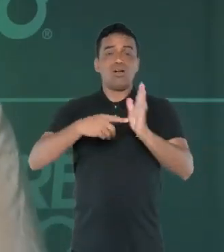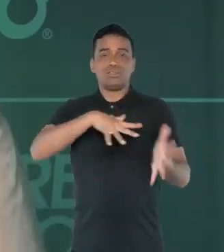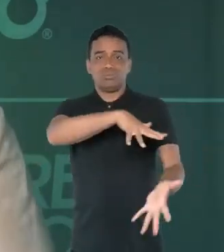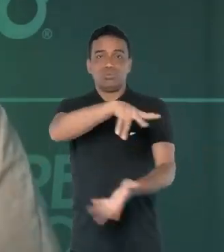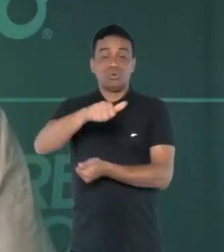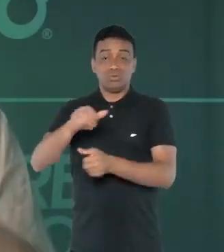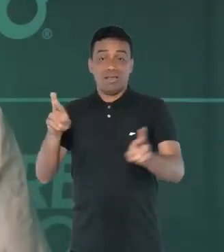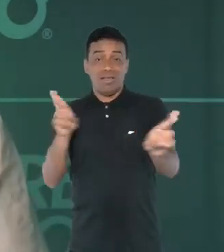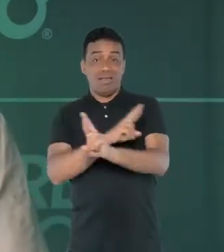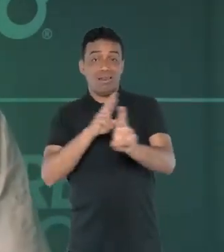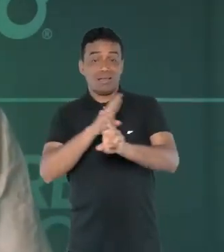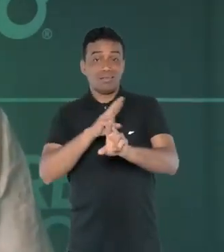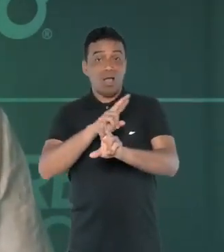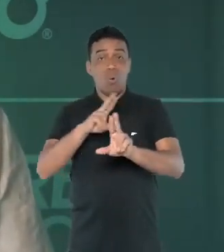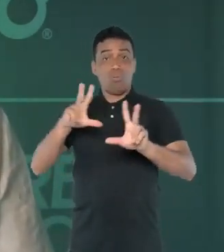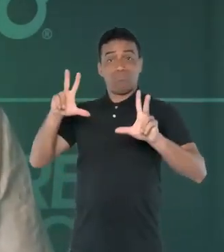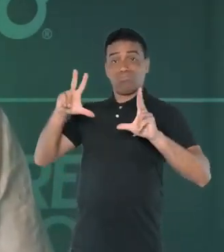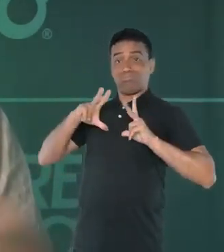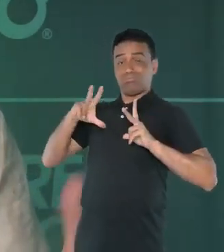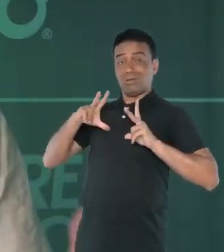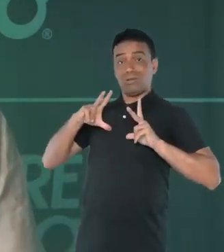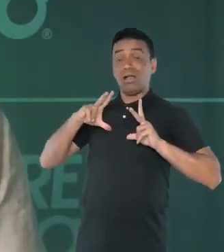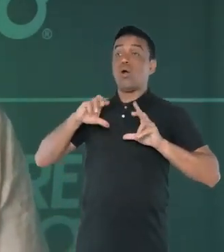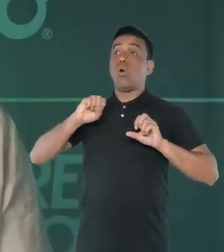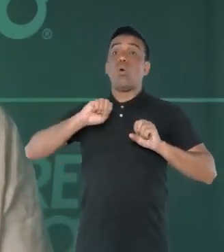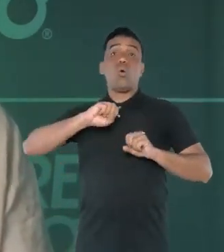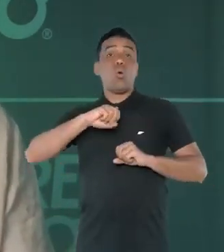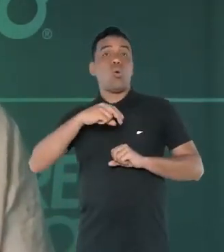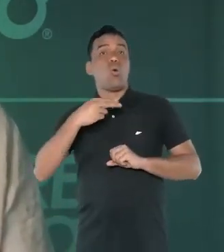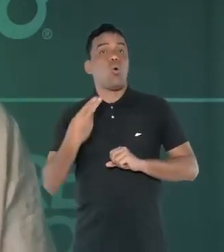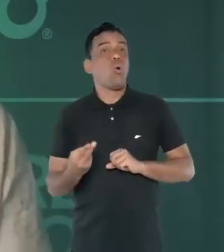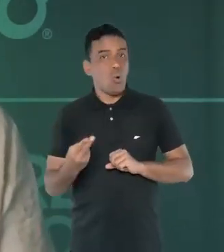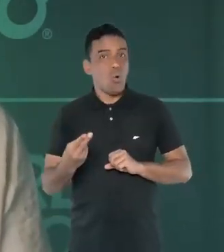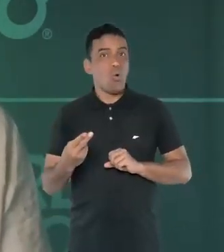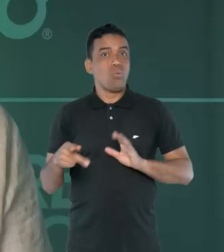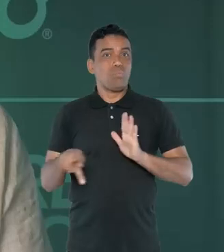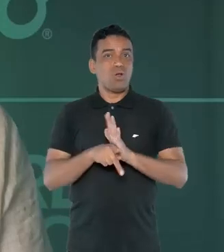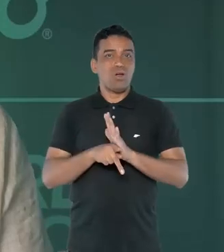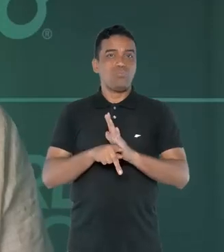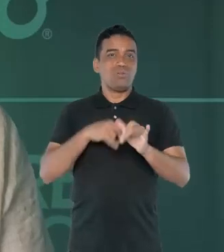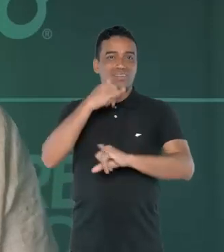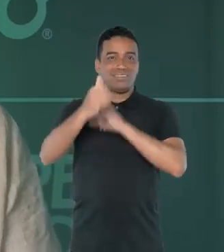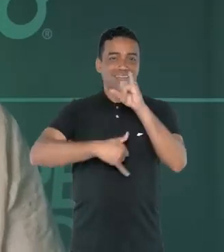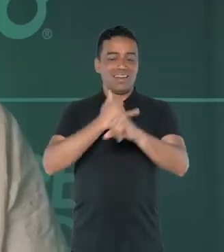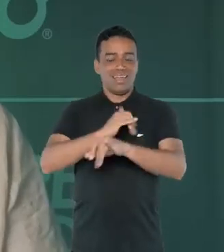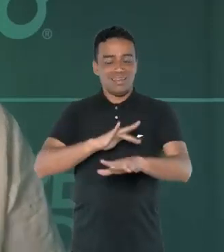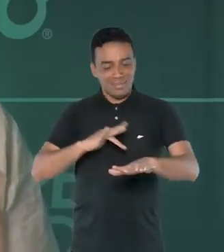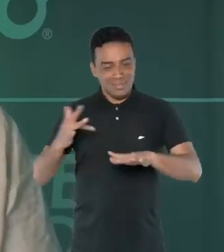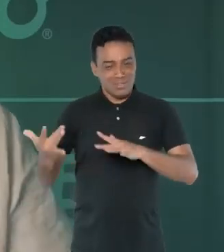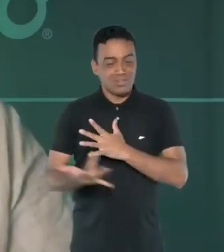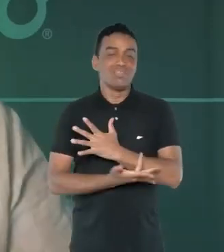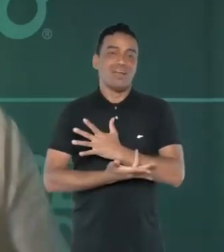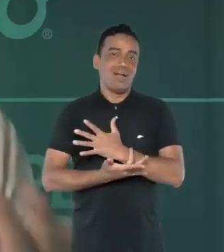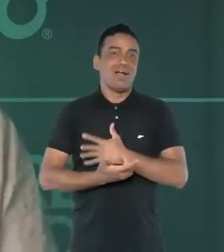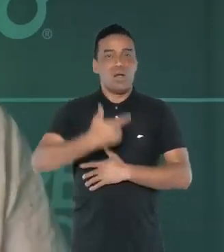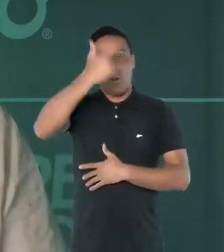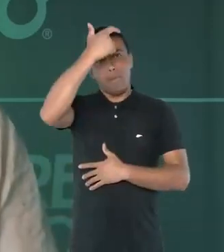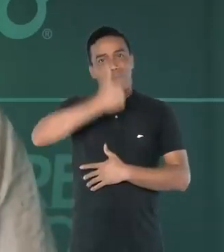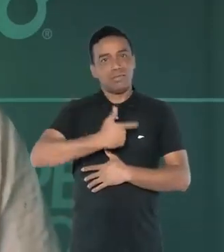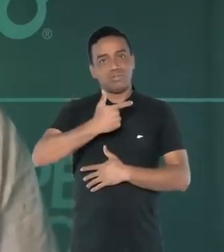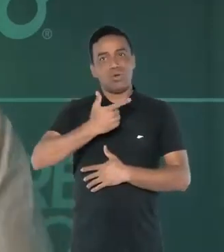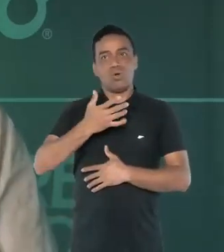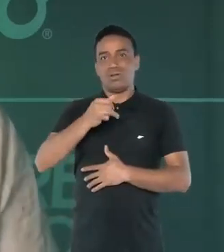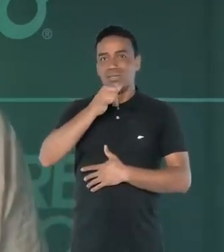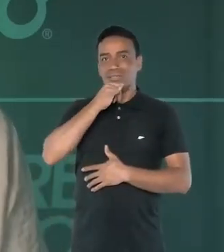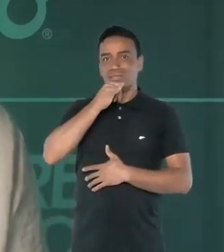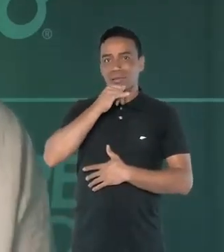relações interpessoais ou sobretudo, eu acho, hoje, nas redes sociais, né? Nessa persona